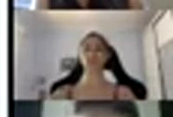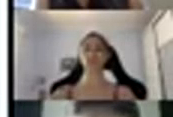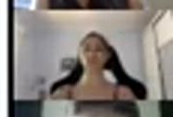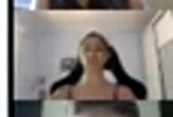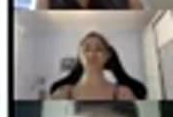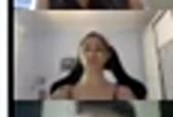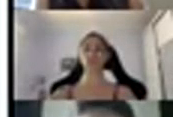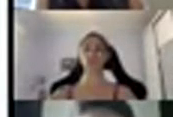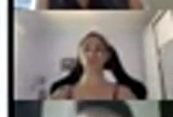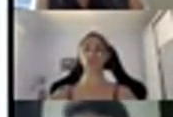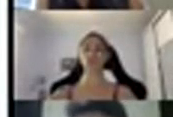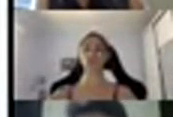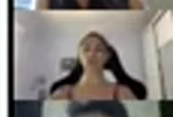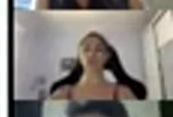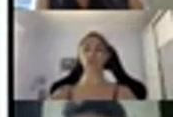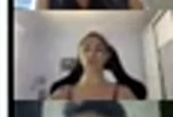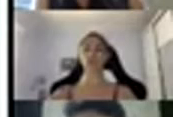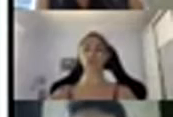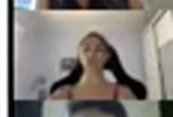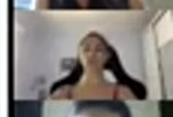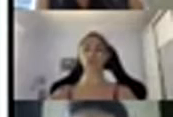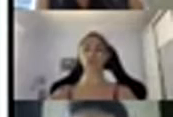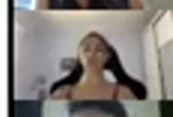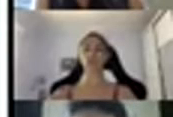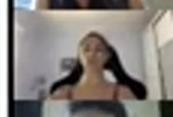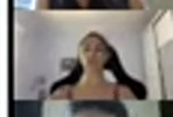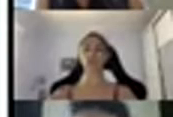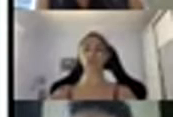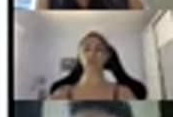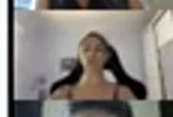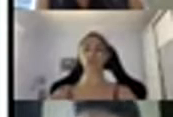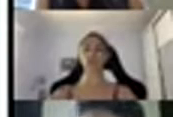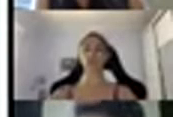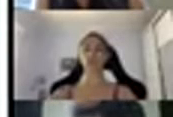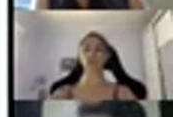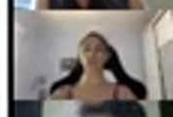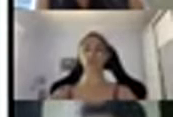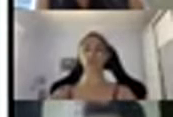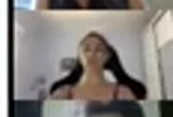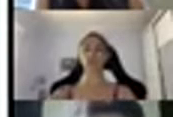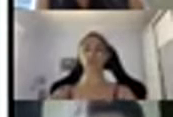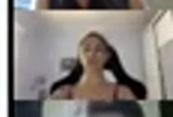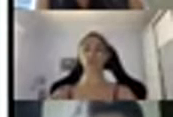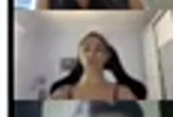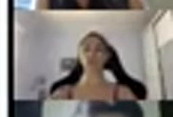hospitais privados. Rio de Janeiro, não. Rio de Janeiro, a alta está sendo em todos os níveis. É o que está diferente aí.